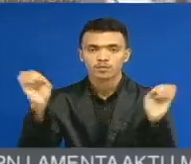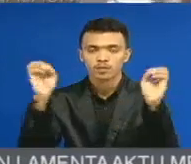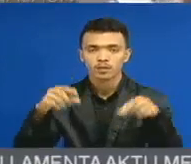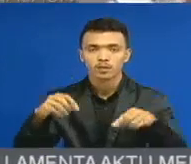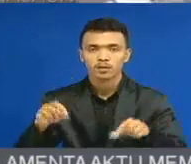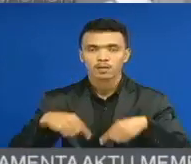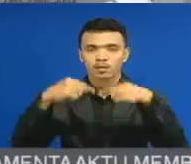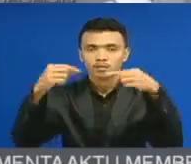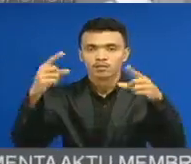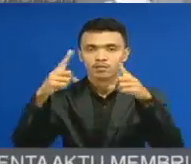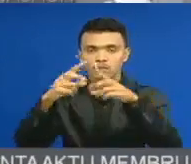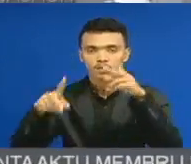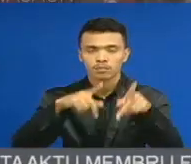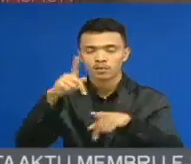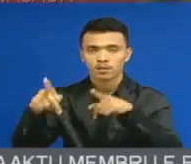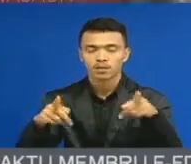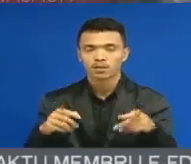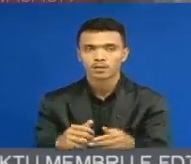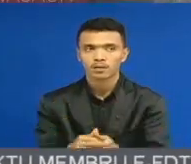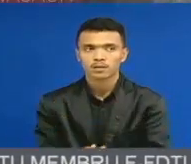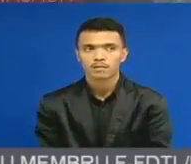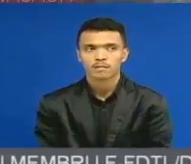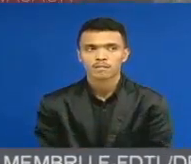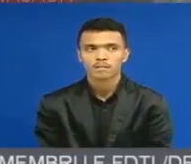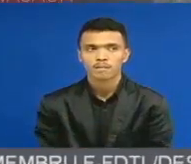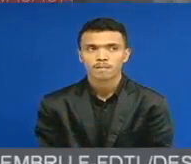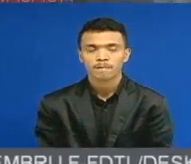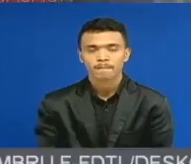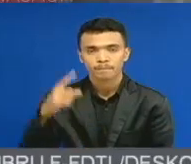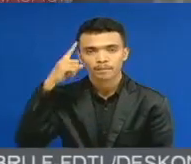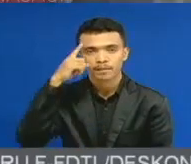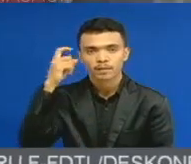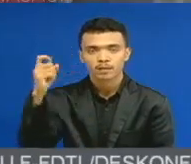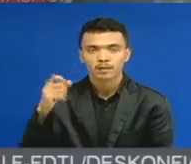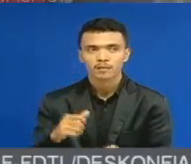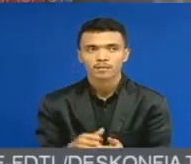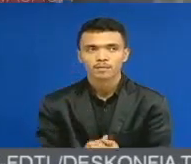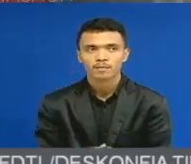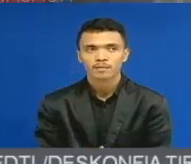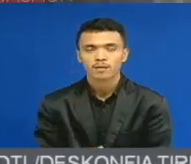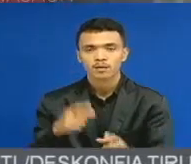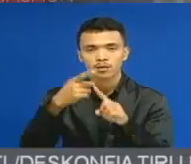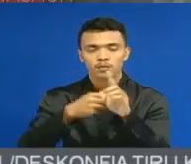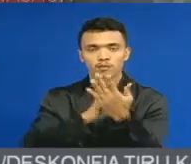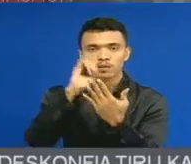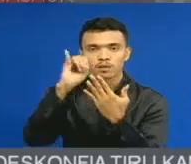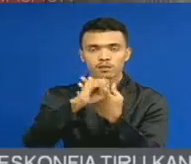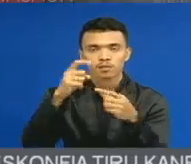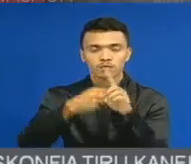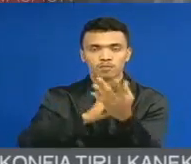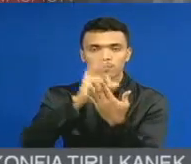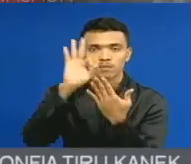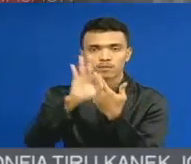fornece beba comunidade. Ami empresa be, tamba, asa quando to janeiro, fevereiro, be dia, be